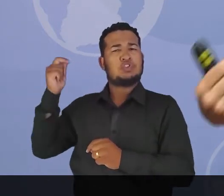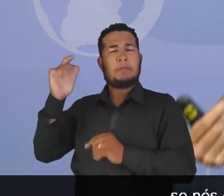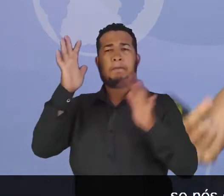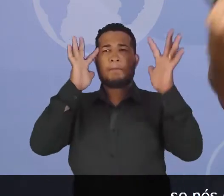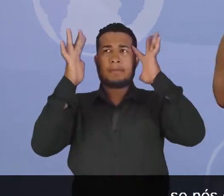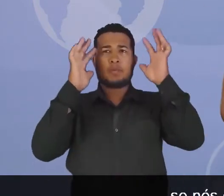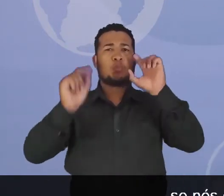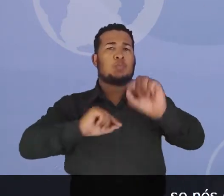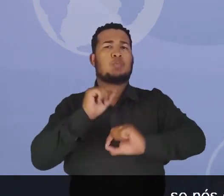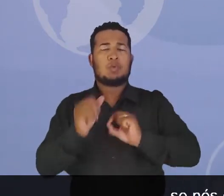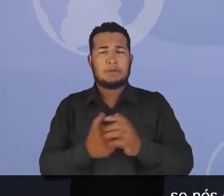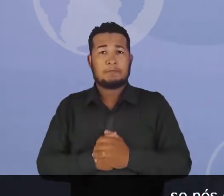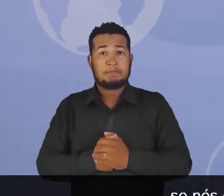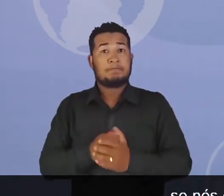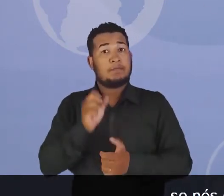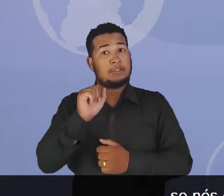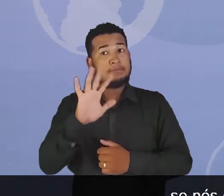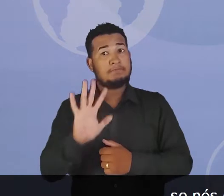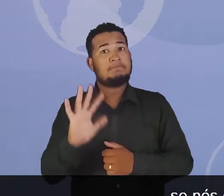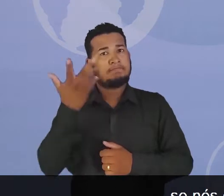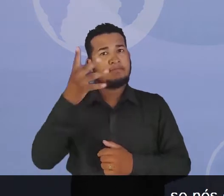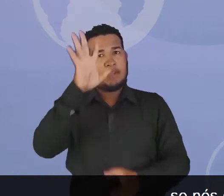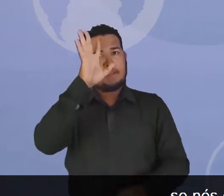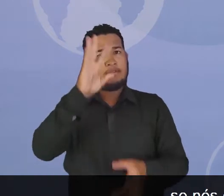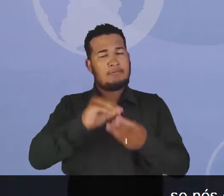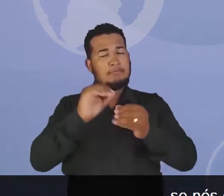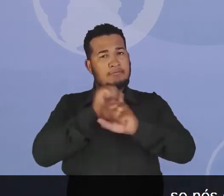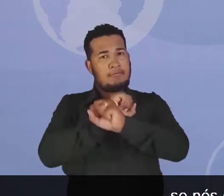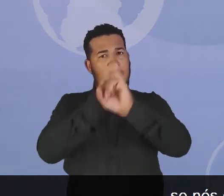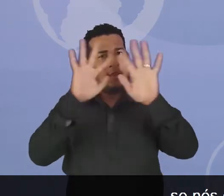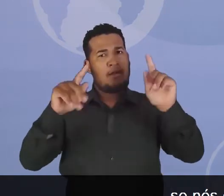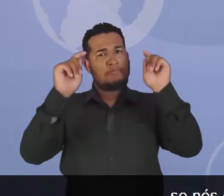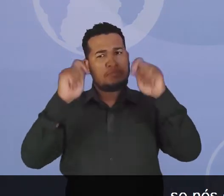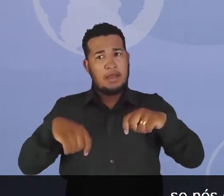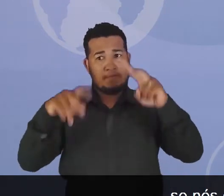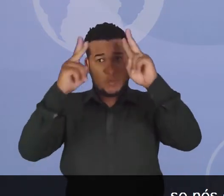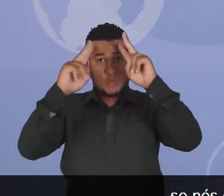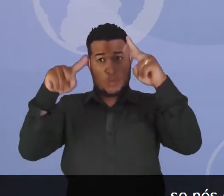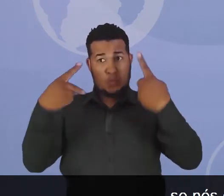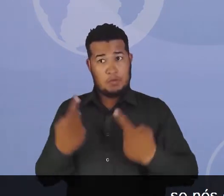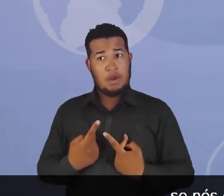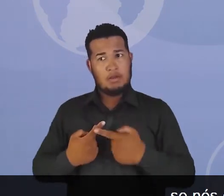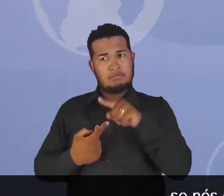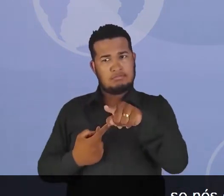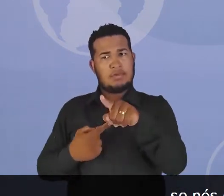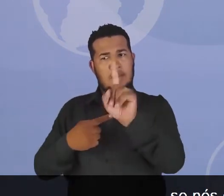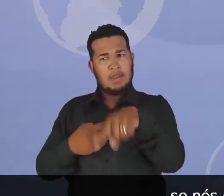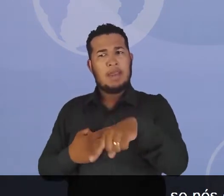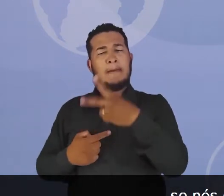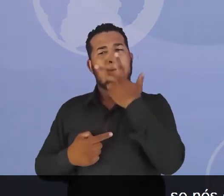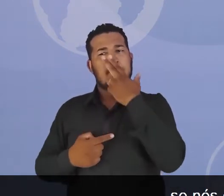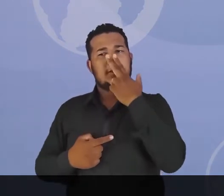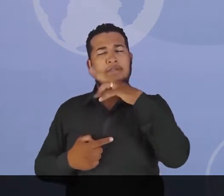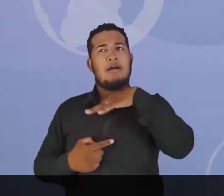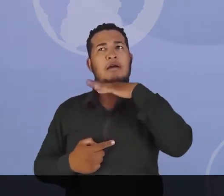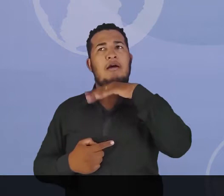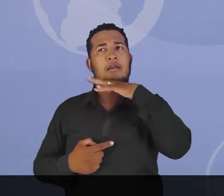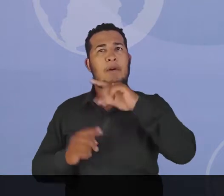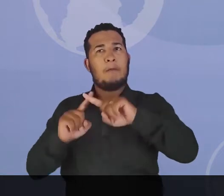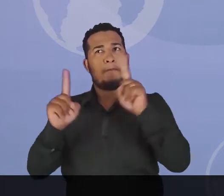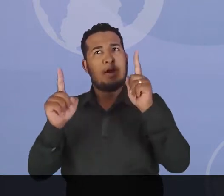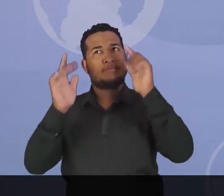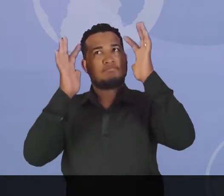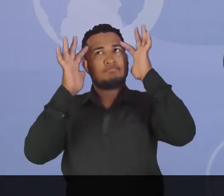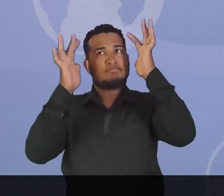que, se nós compreendemos o ser humano como um animal que pensa,